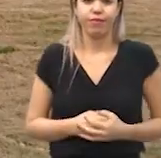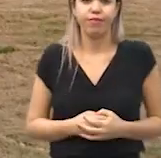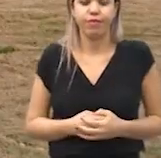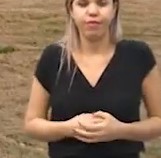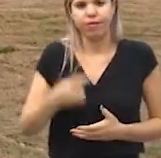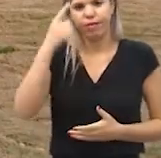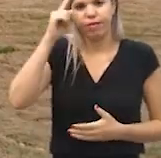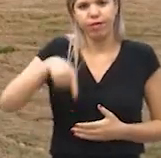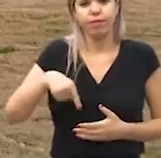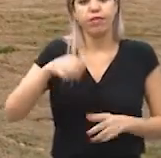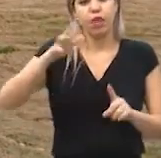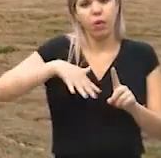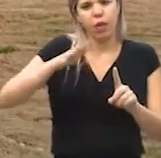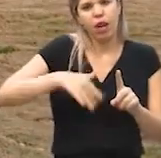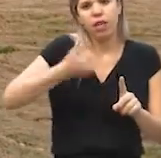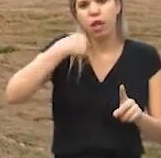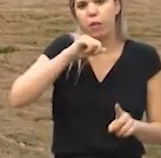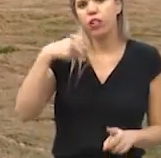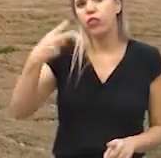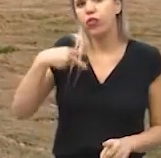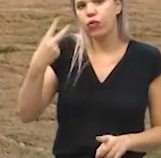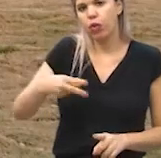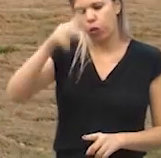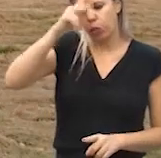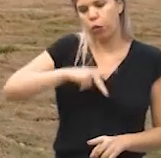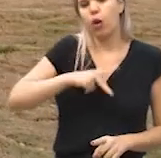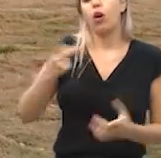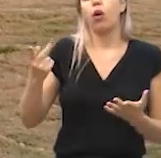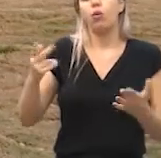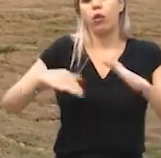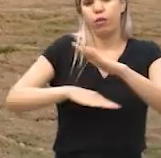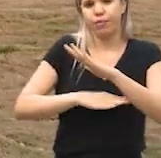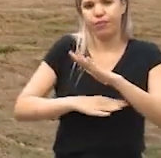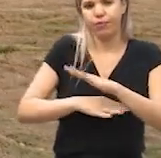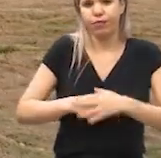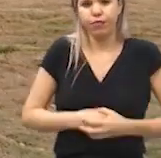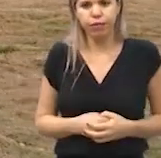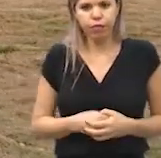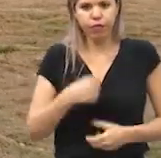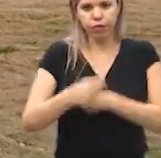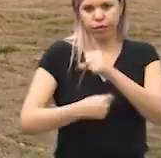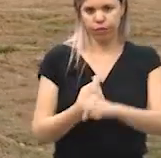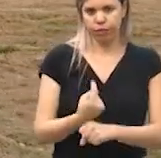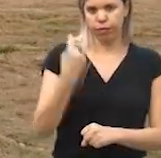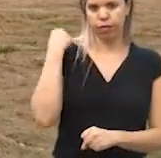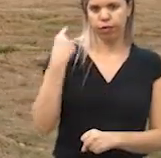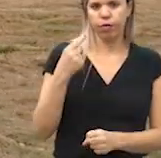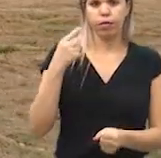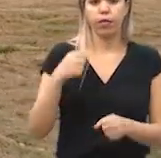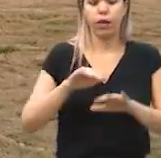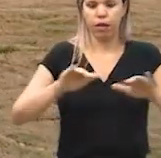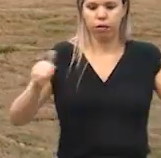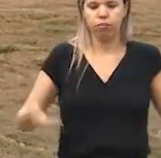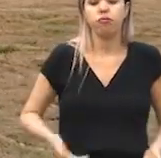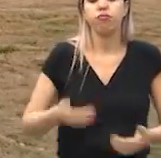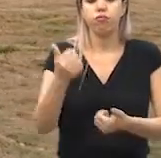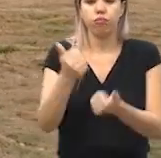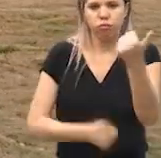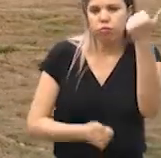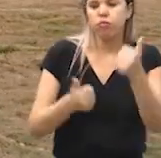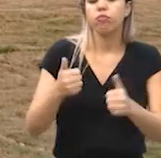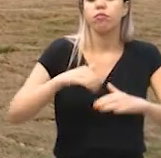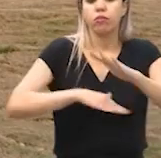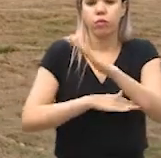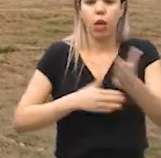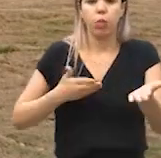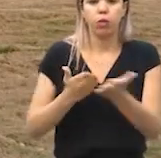A ideia de homenagear a mãe do vereador partiu do próprio Poder Legislativo. No ano passado, a mesa da Câmara protocolou um